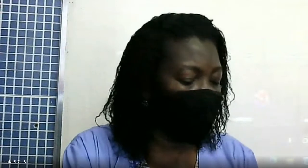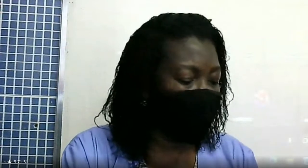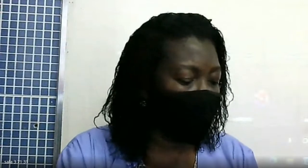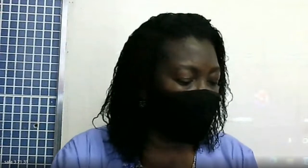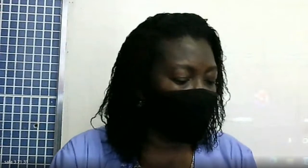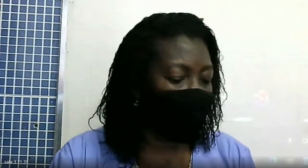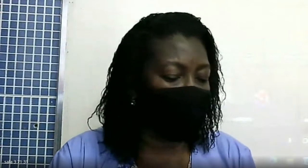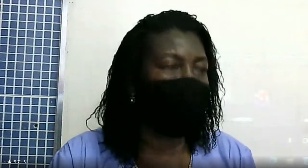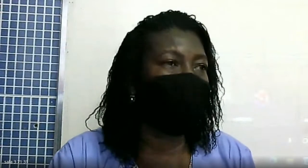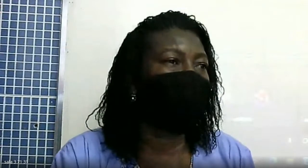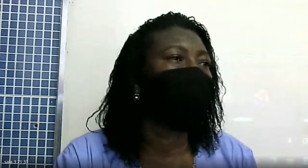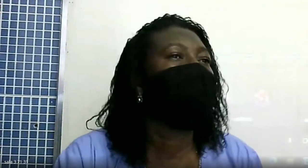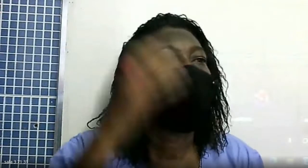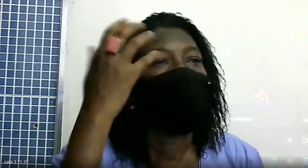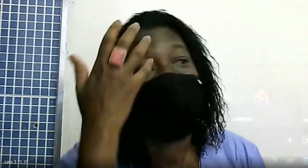semana passada, eu mostrei